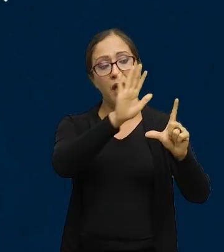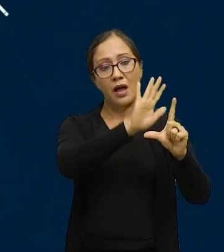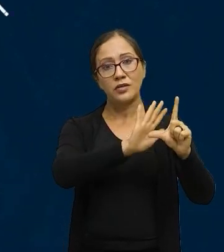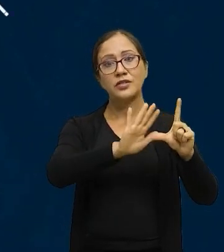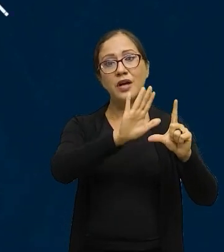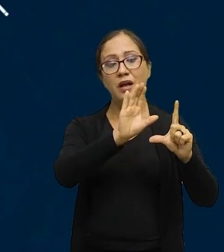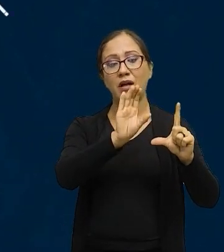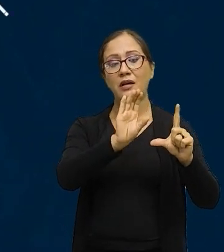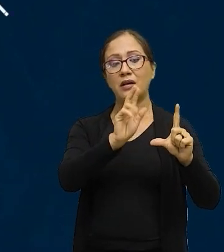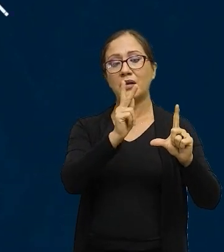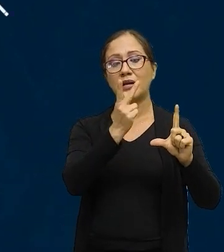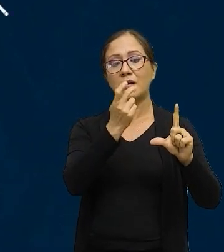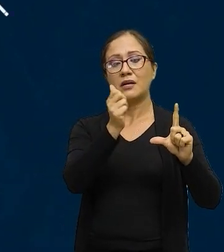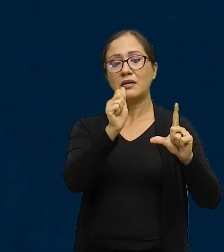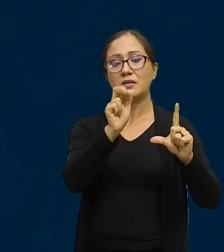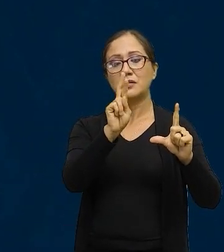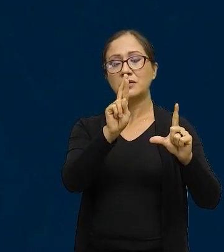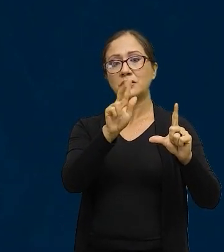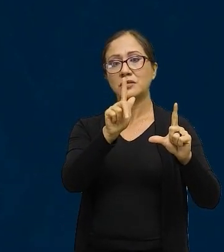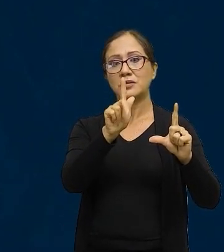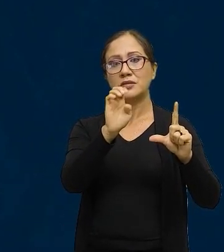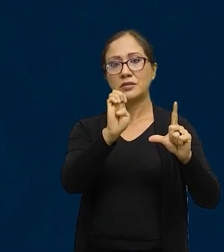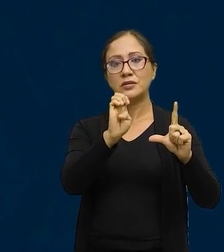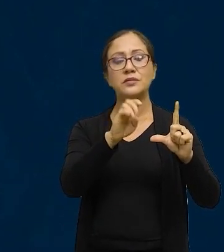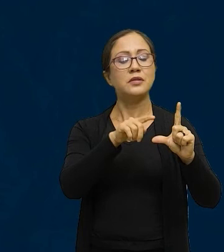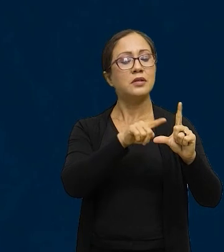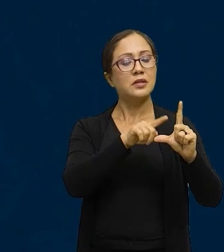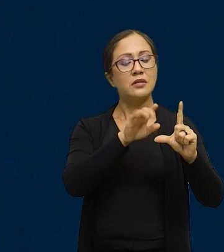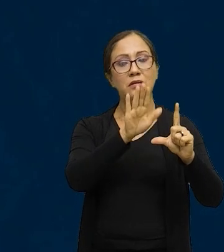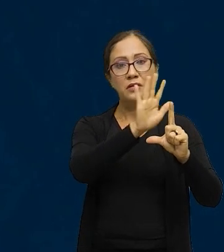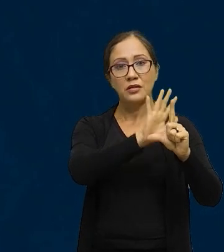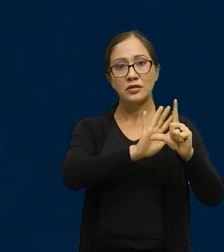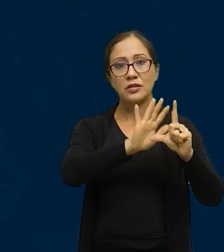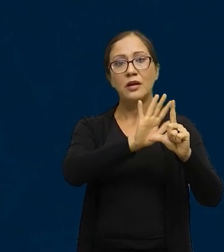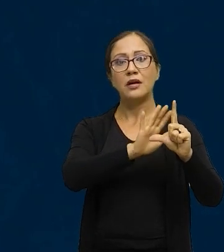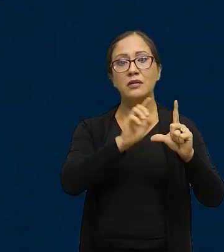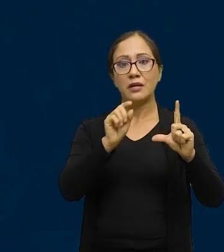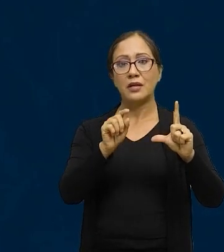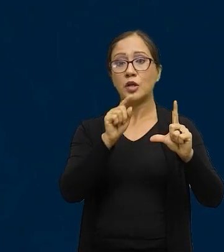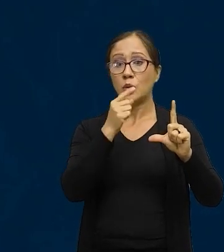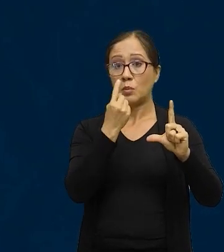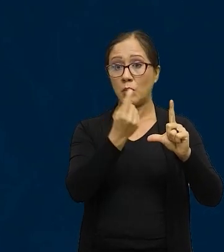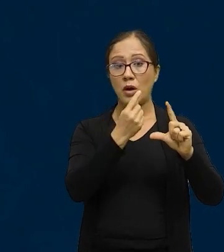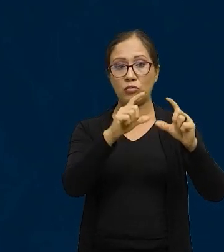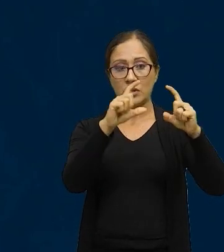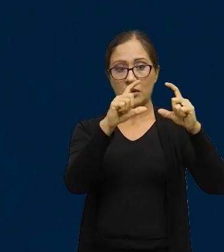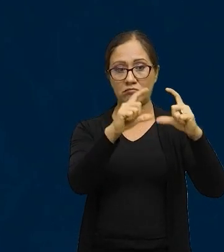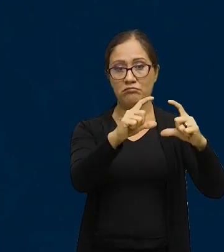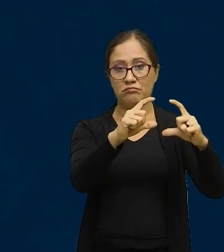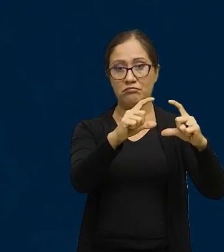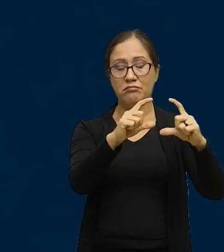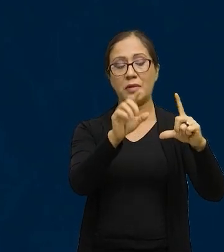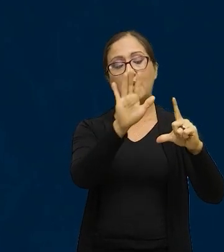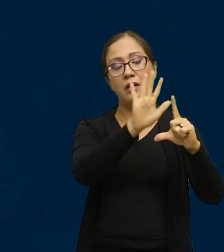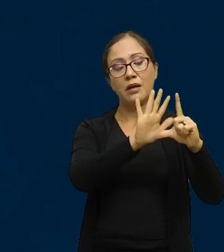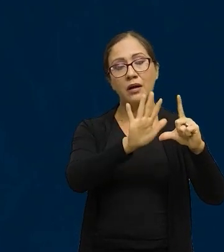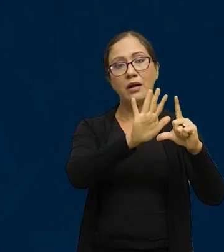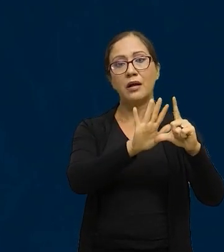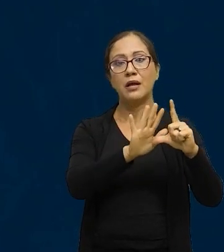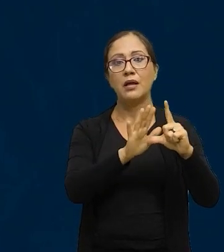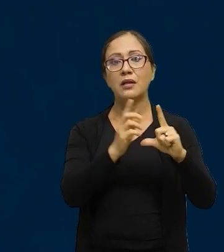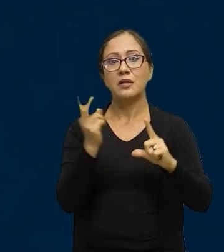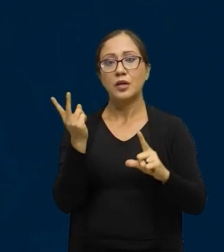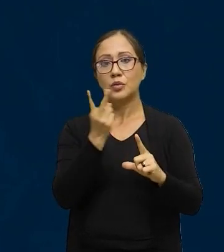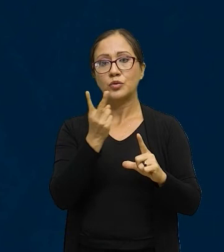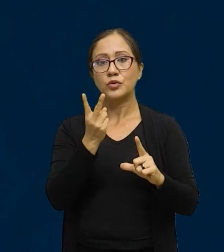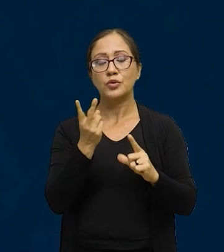Já falamos que a charge é só um frame, a imagem de dois jovens,